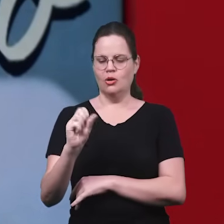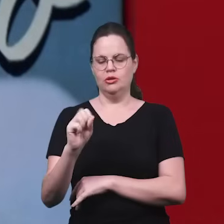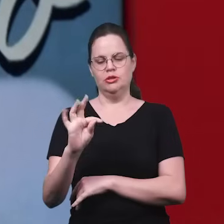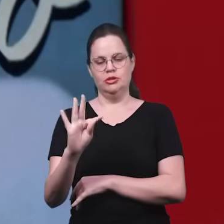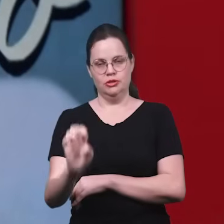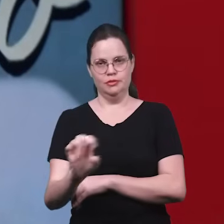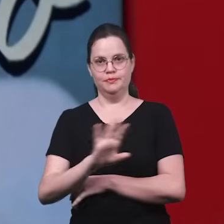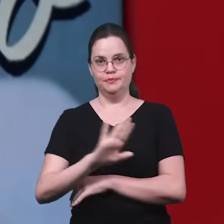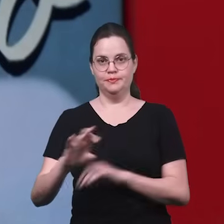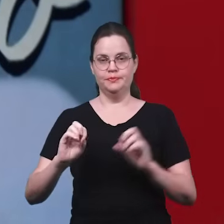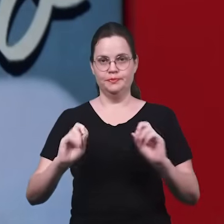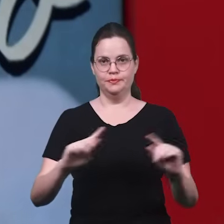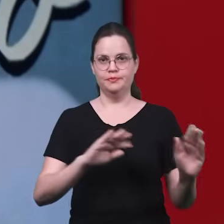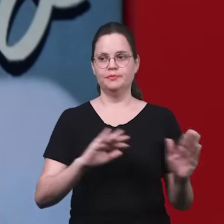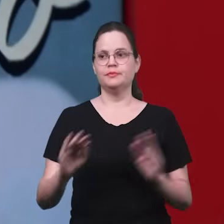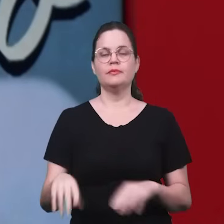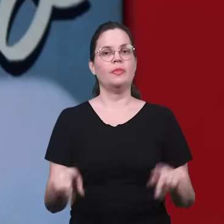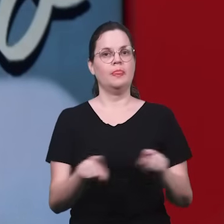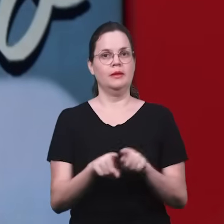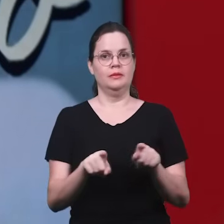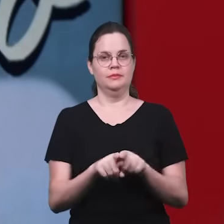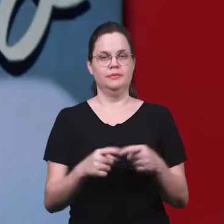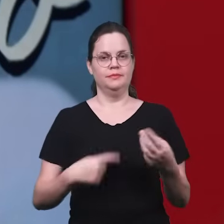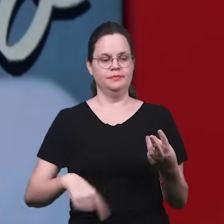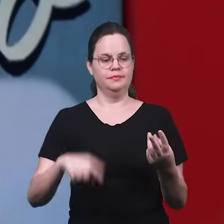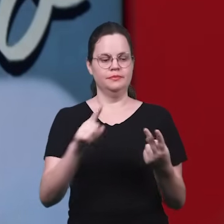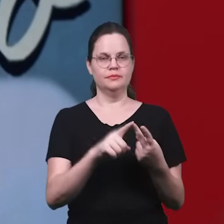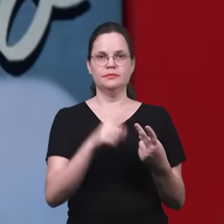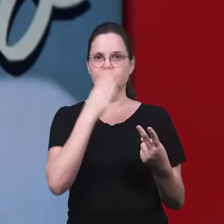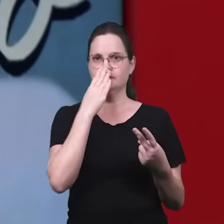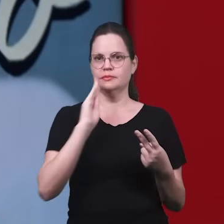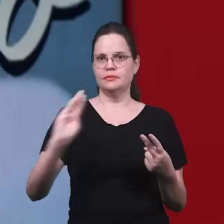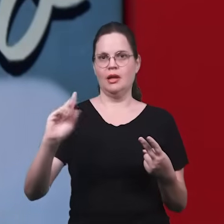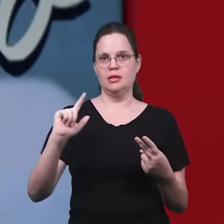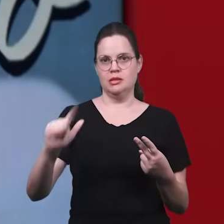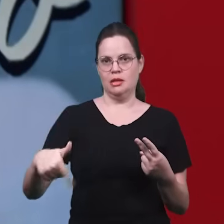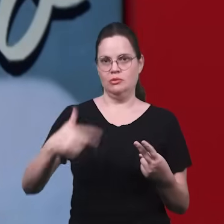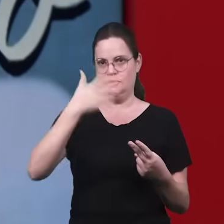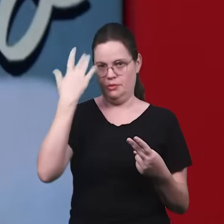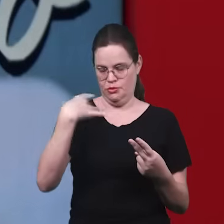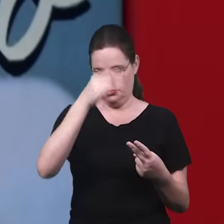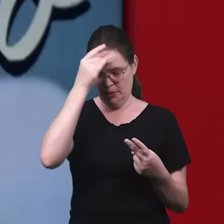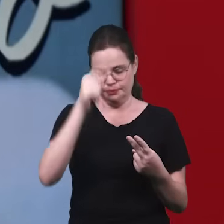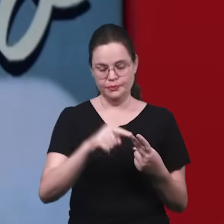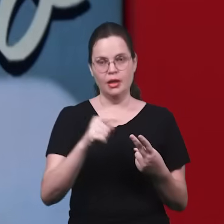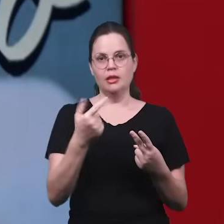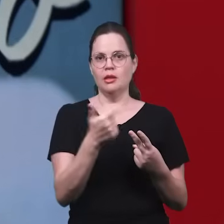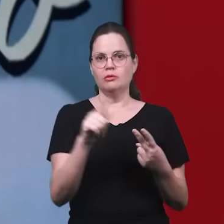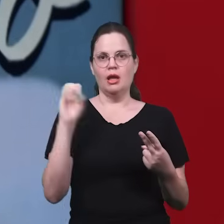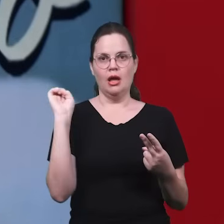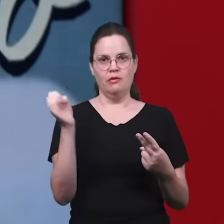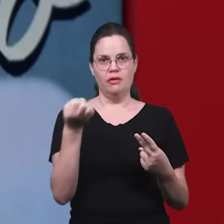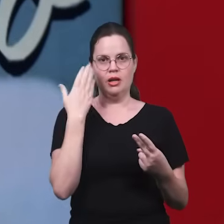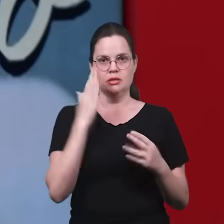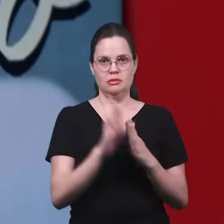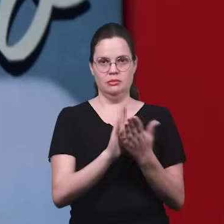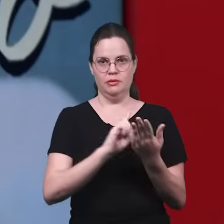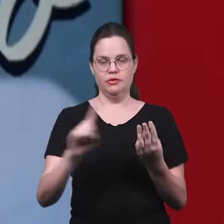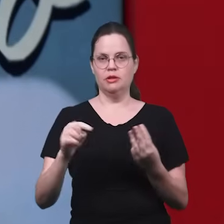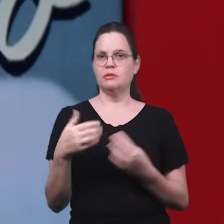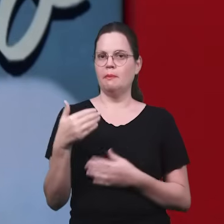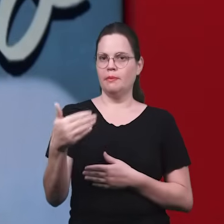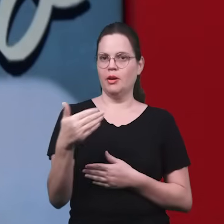nós vamos falar da Bíblia sem revelação. O que significa isso? Também nos próximos episódios, que compreendem